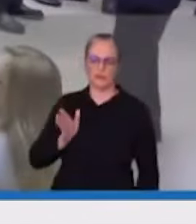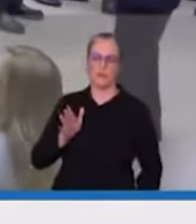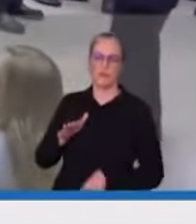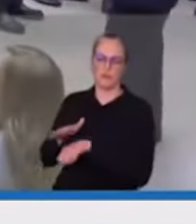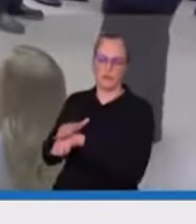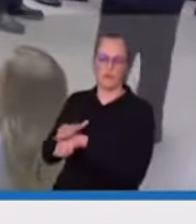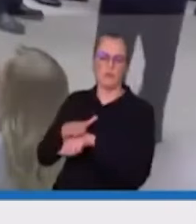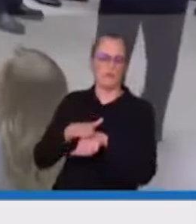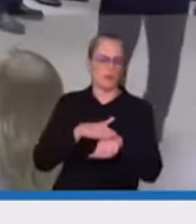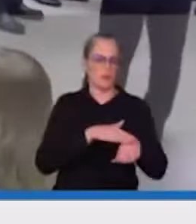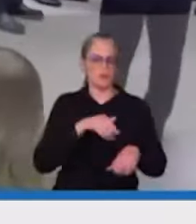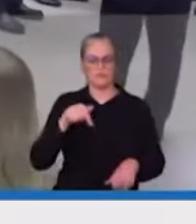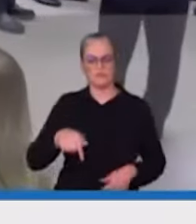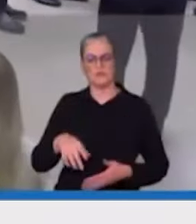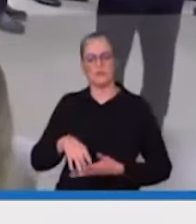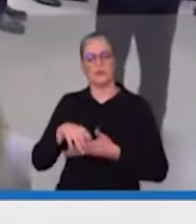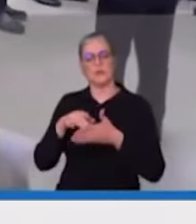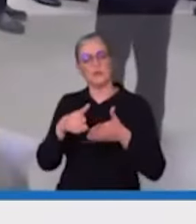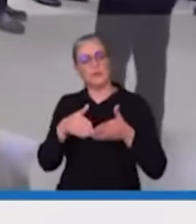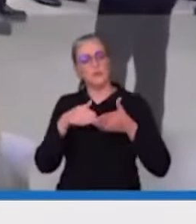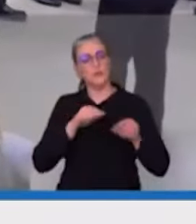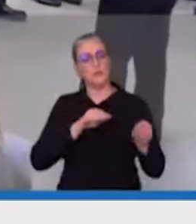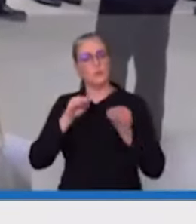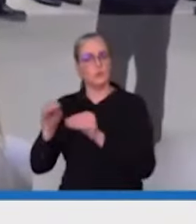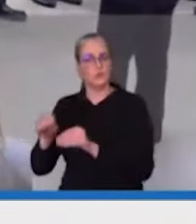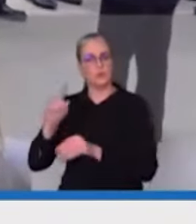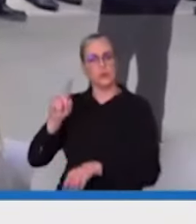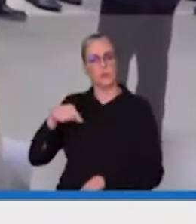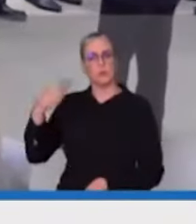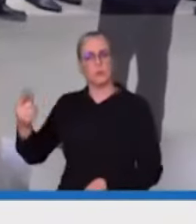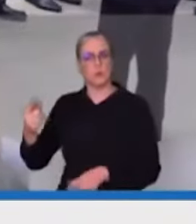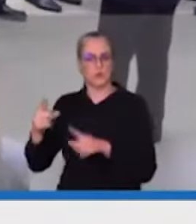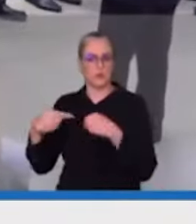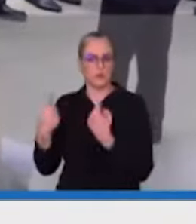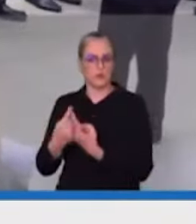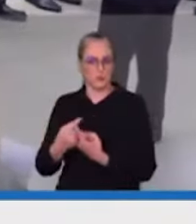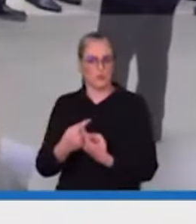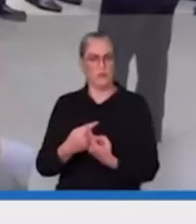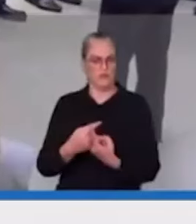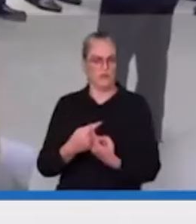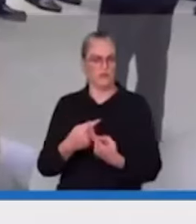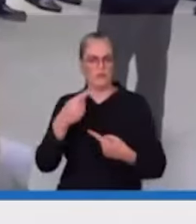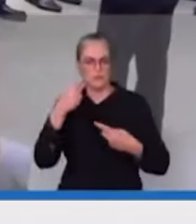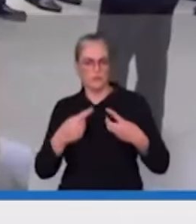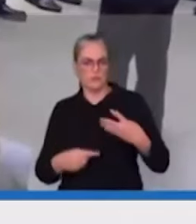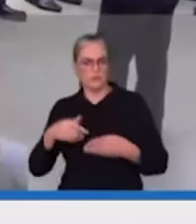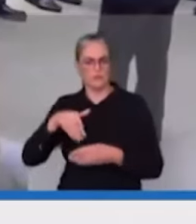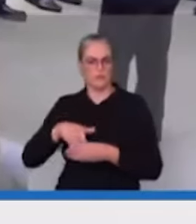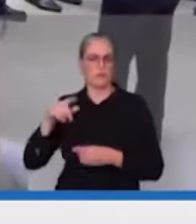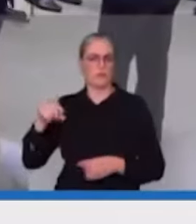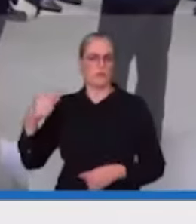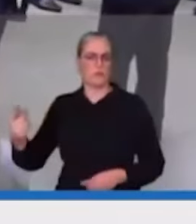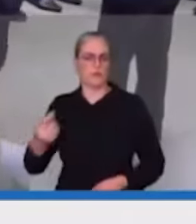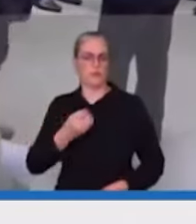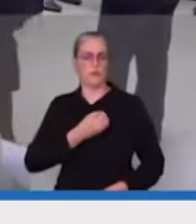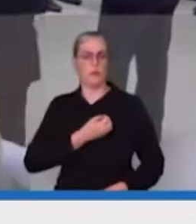na última eleição, com apoio da esquerda, centro e também da direita, com uma vitória esmagadora,